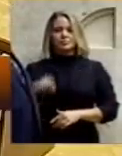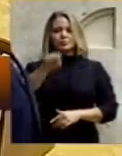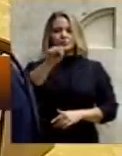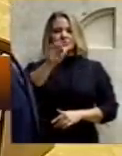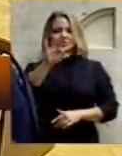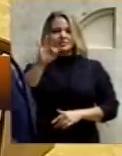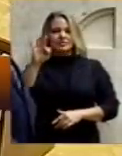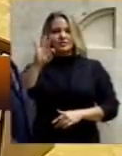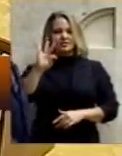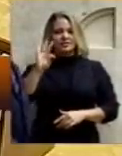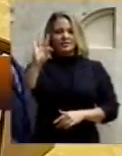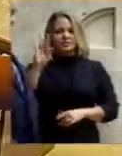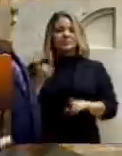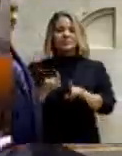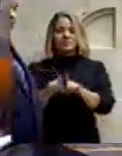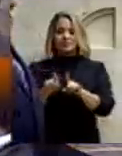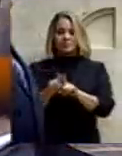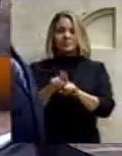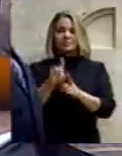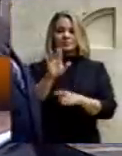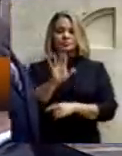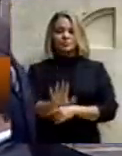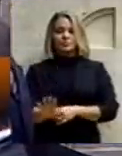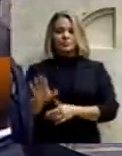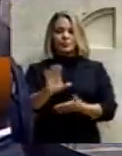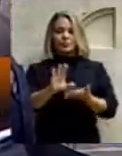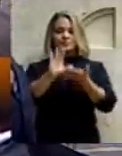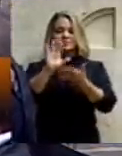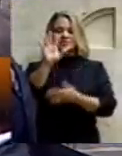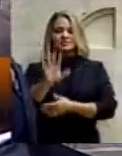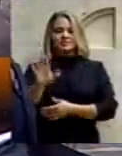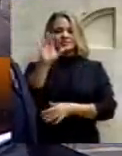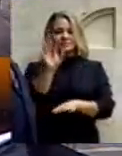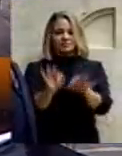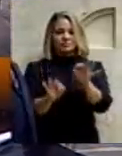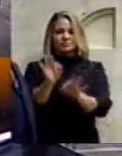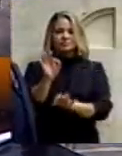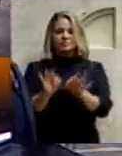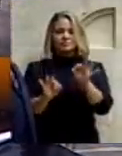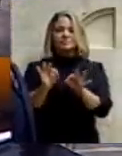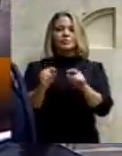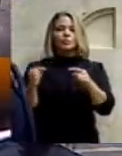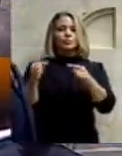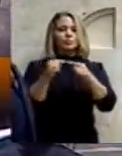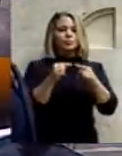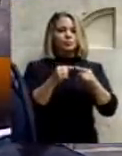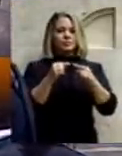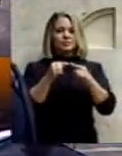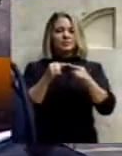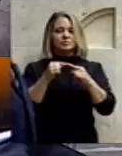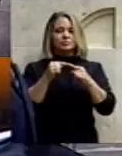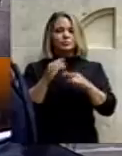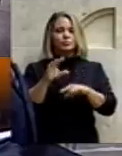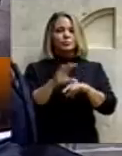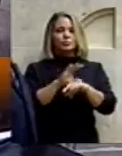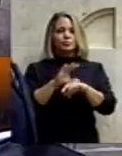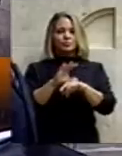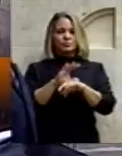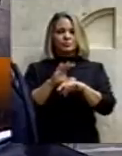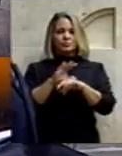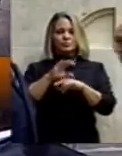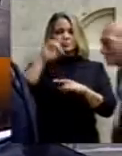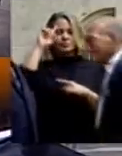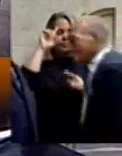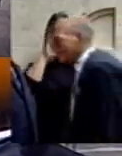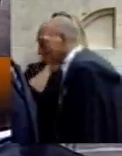Supremo Tribunal Federal e do Conselho Nacional de Justiça, em conformidade com a Constituição e